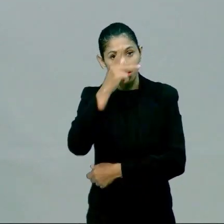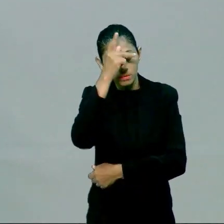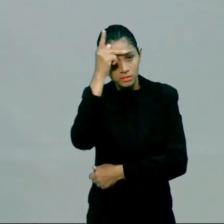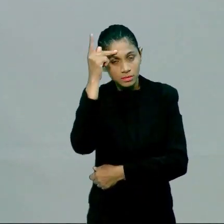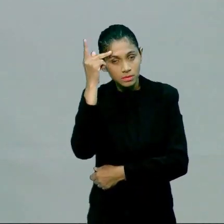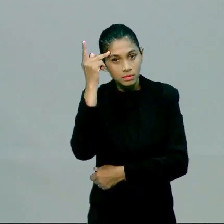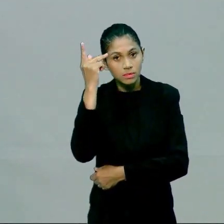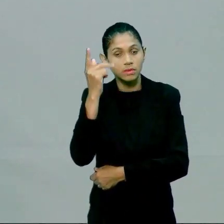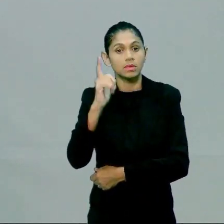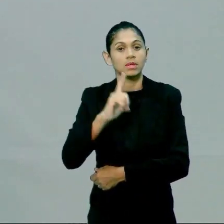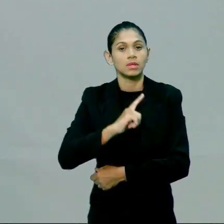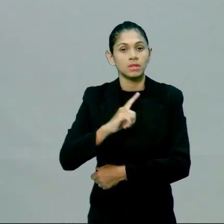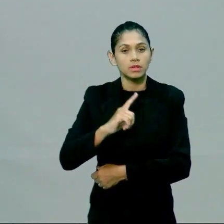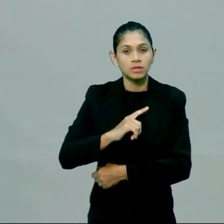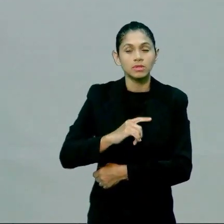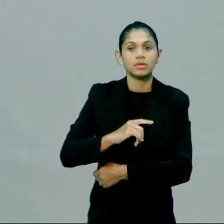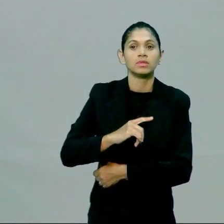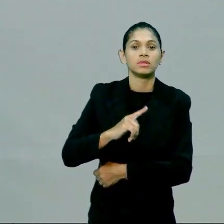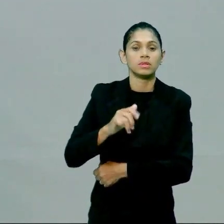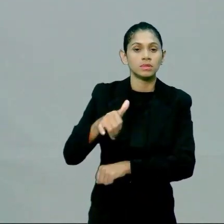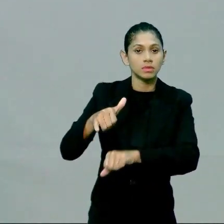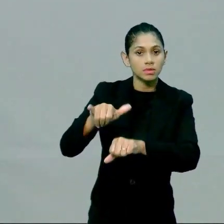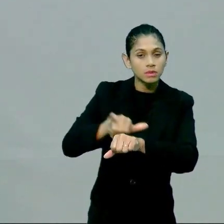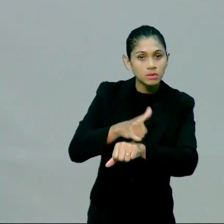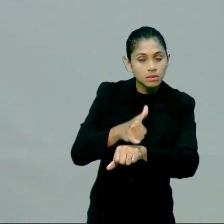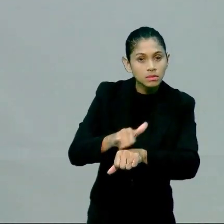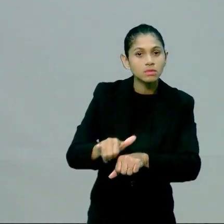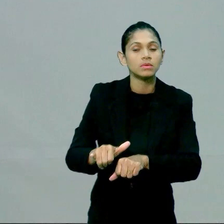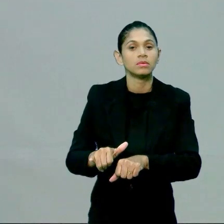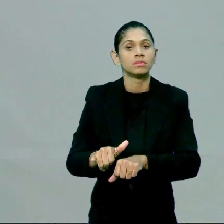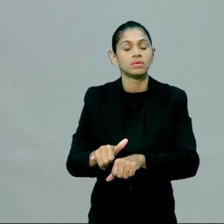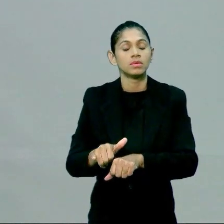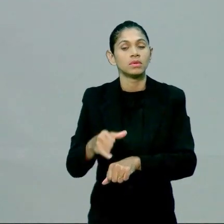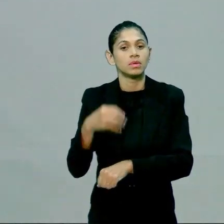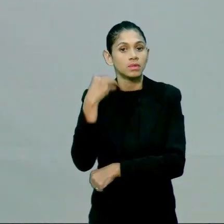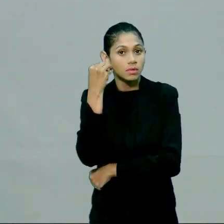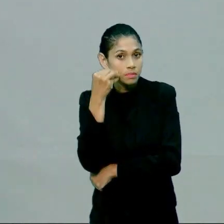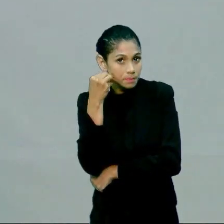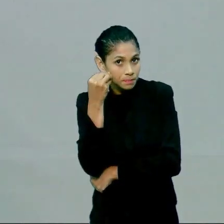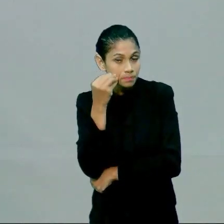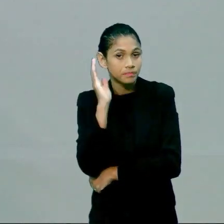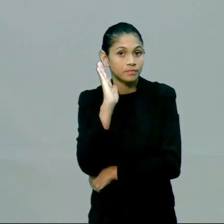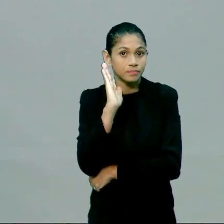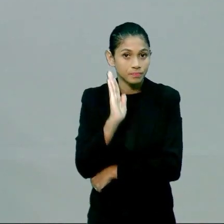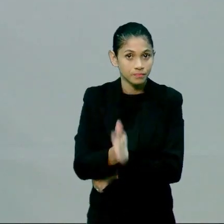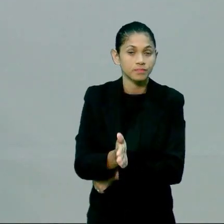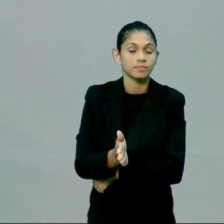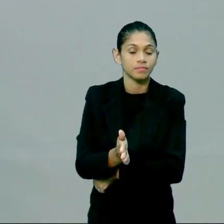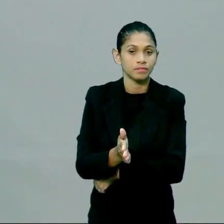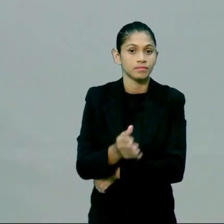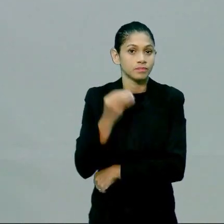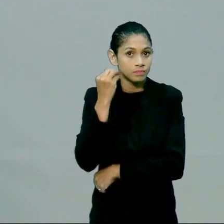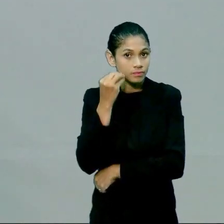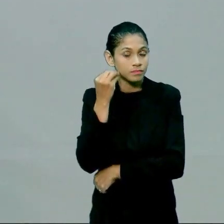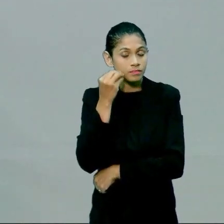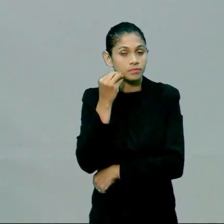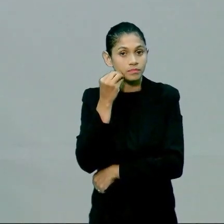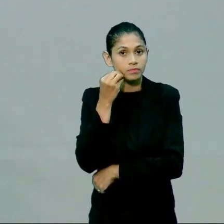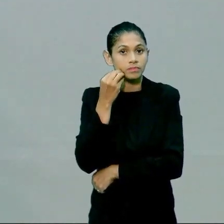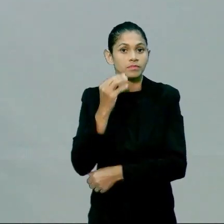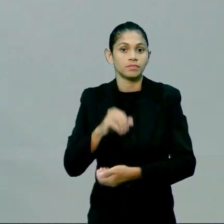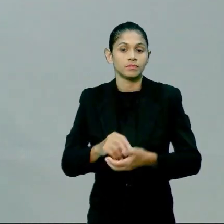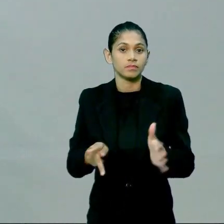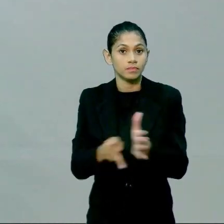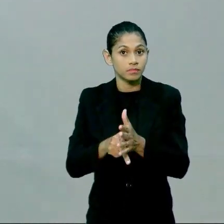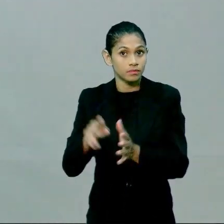que tinham conhecimento tinham a técnica, né, desse produto devido à sua experiência, já também, né, uma experiência implantada pelos